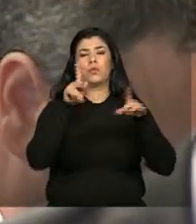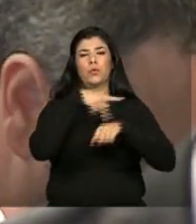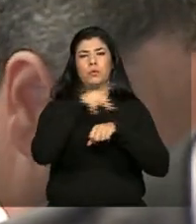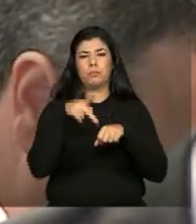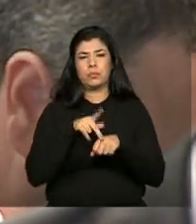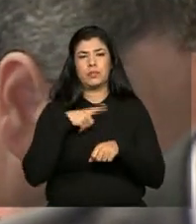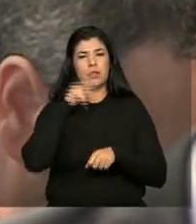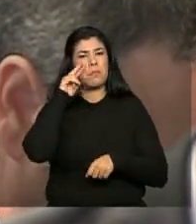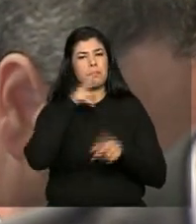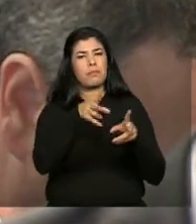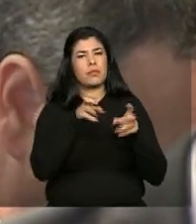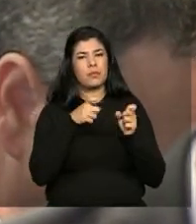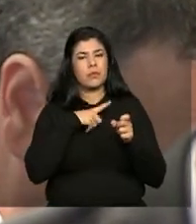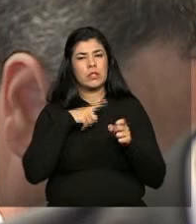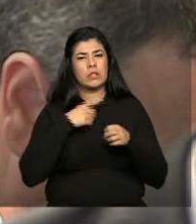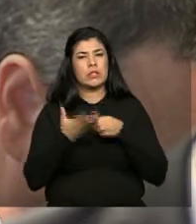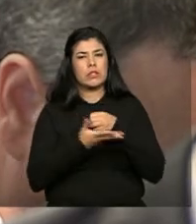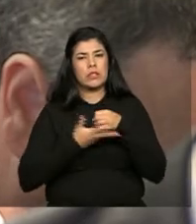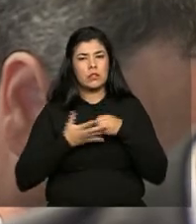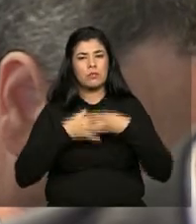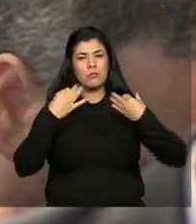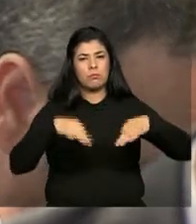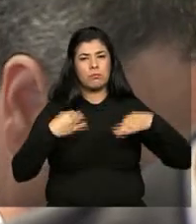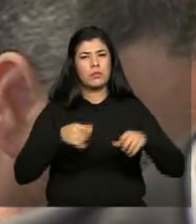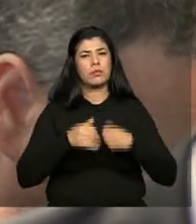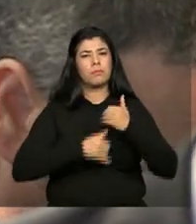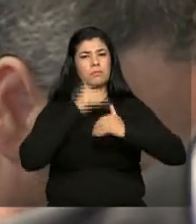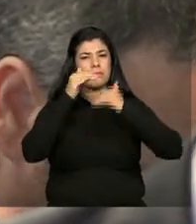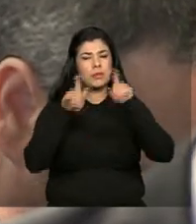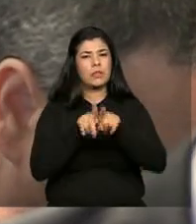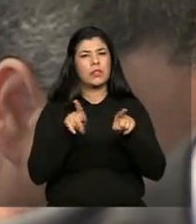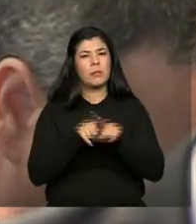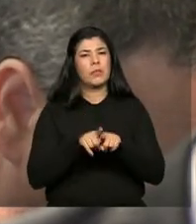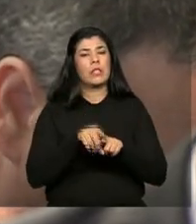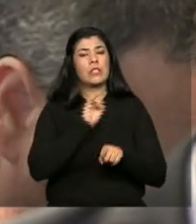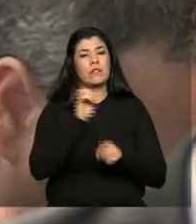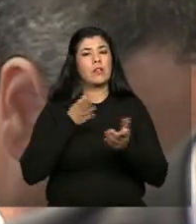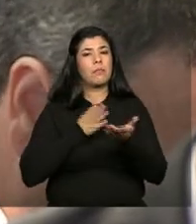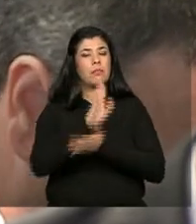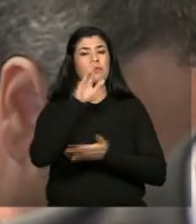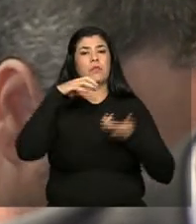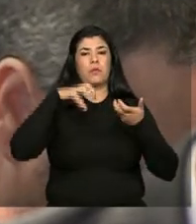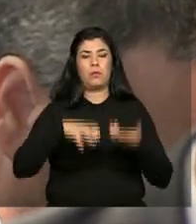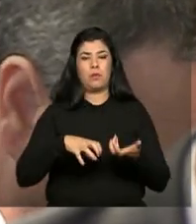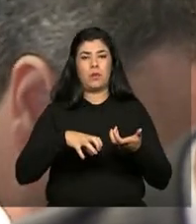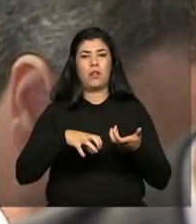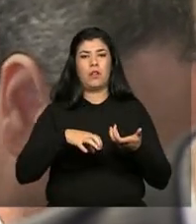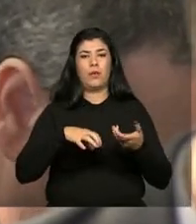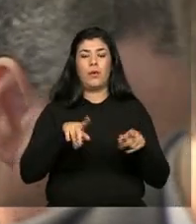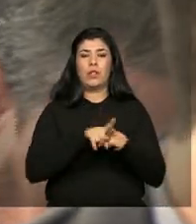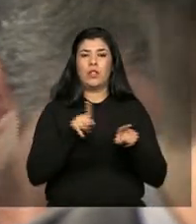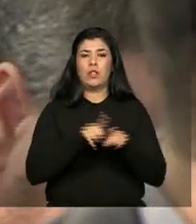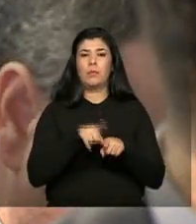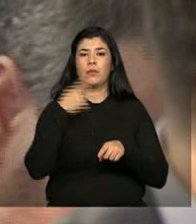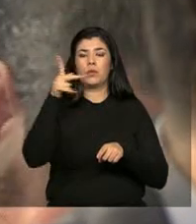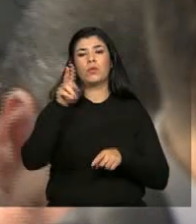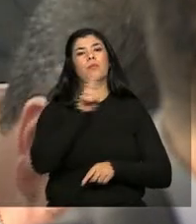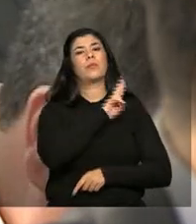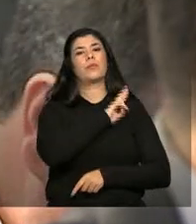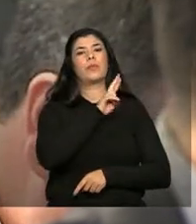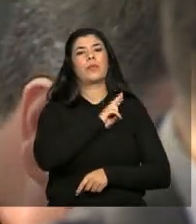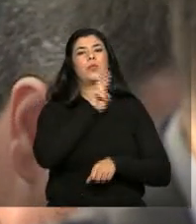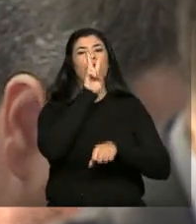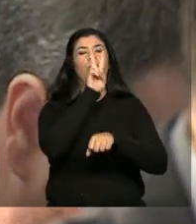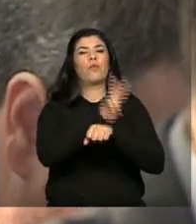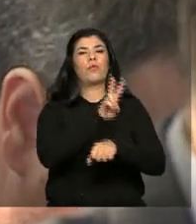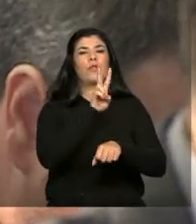o grau de investimento e que essa agenda Vai Ser aprovada no Congresso E queria aproveitar que o senhor tá aqui no papel de defender o